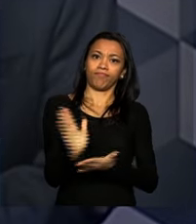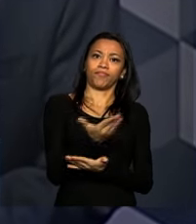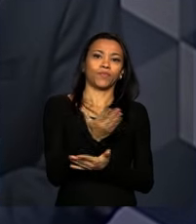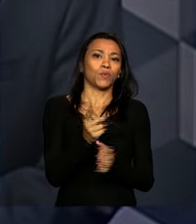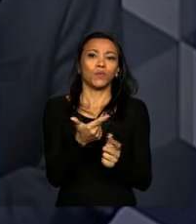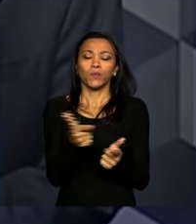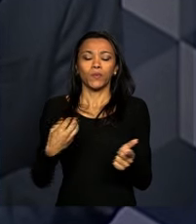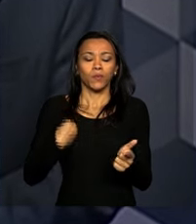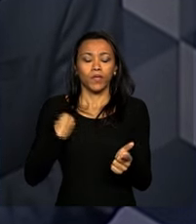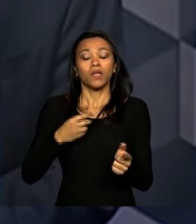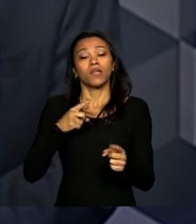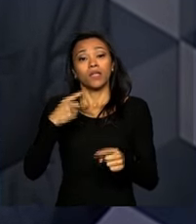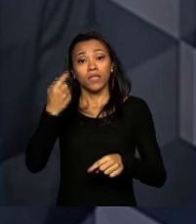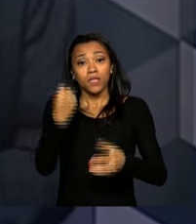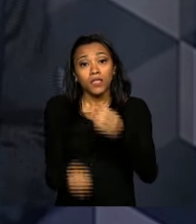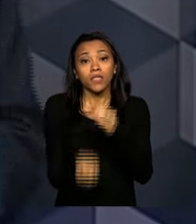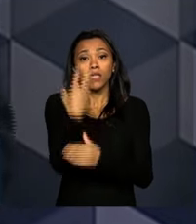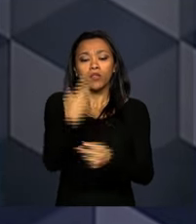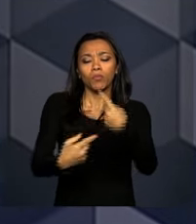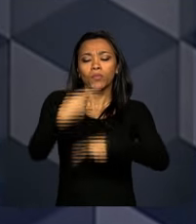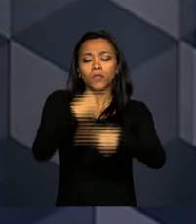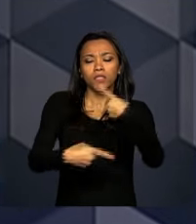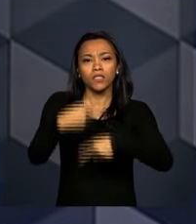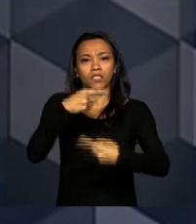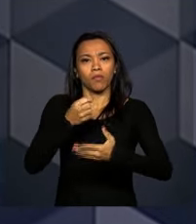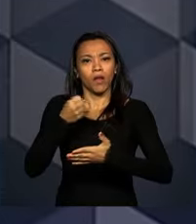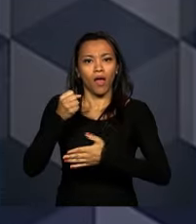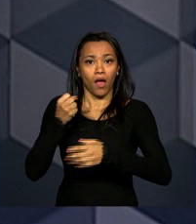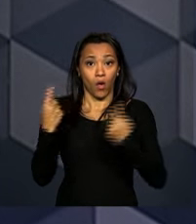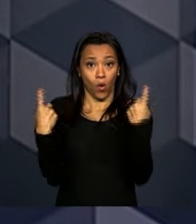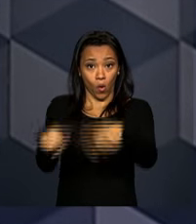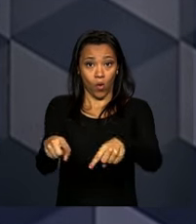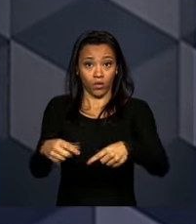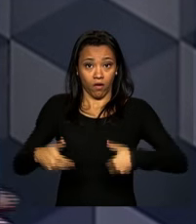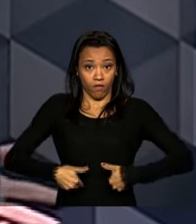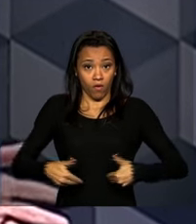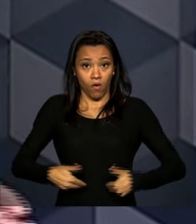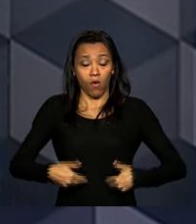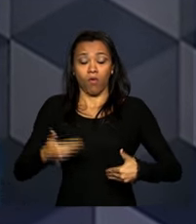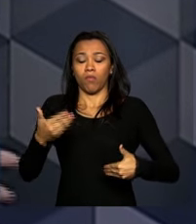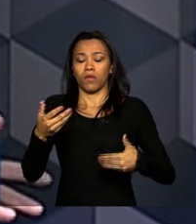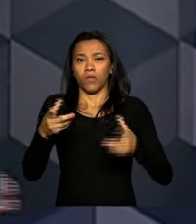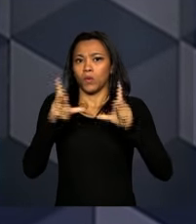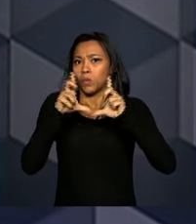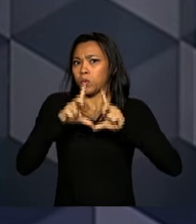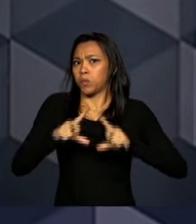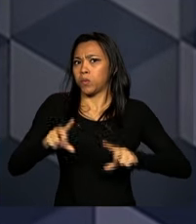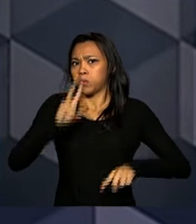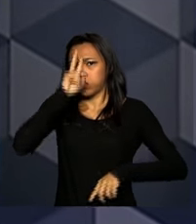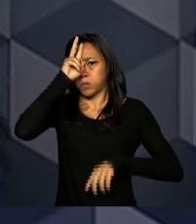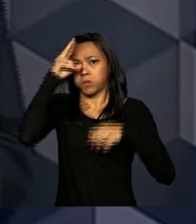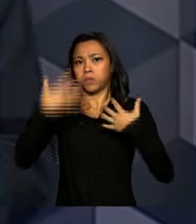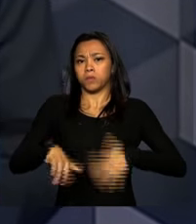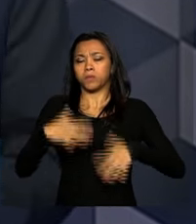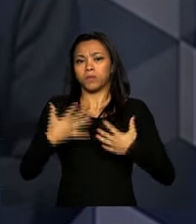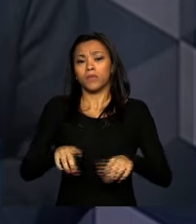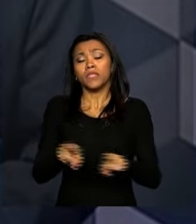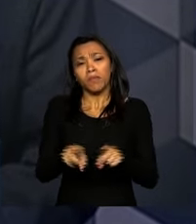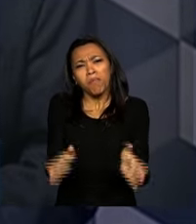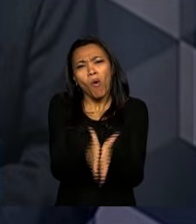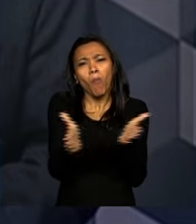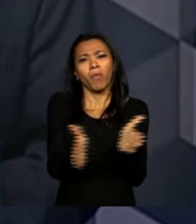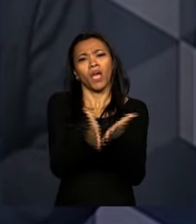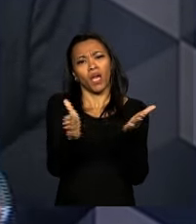no combate à fome, à desnutrição e à pobreza extrema, à miséria.